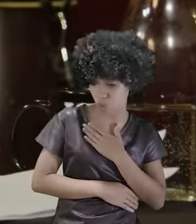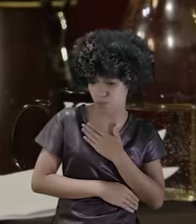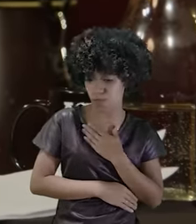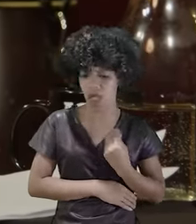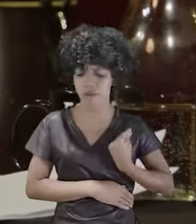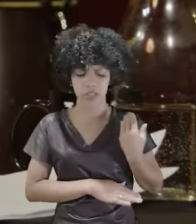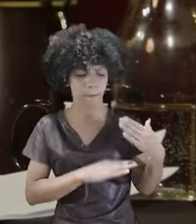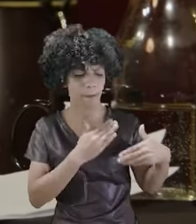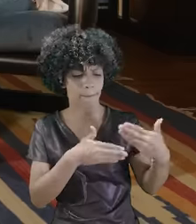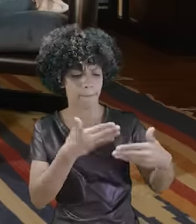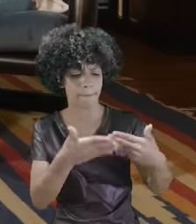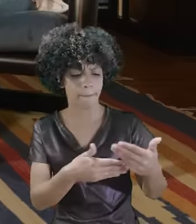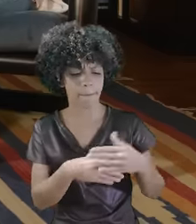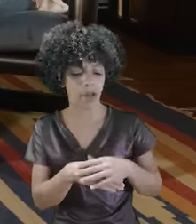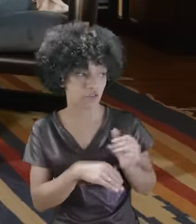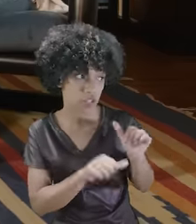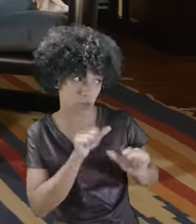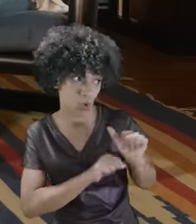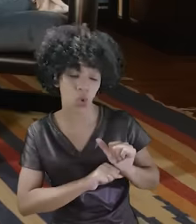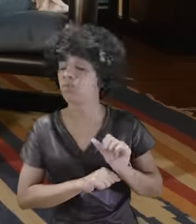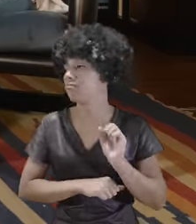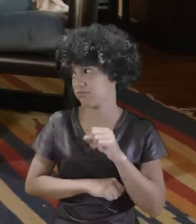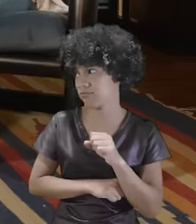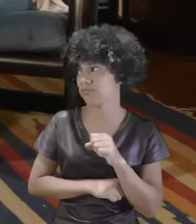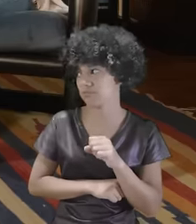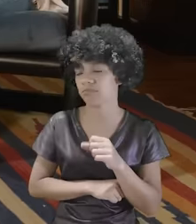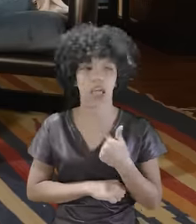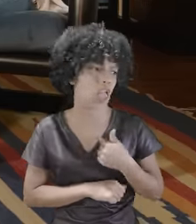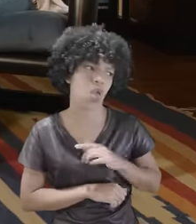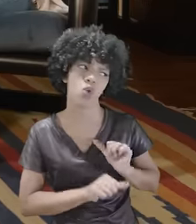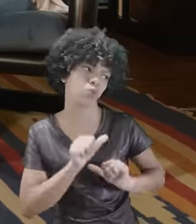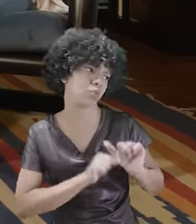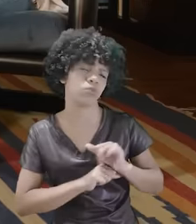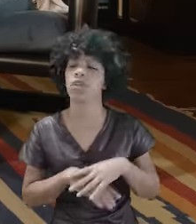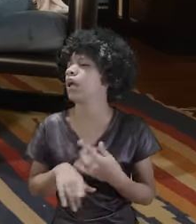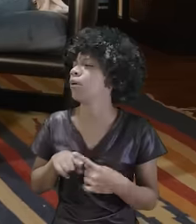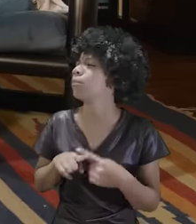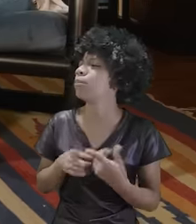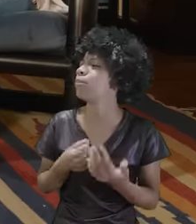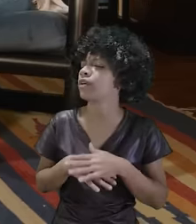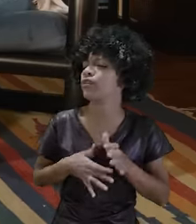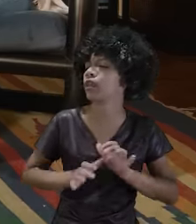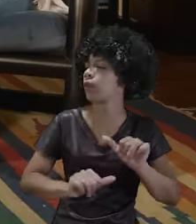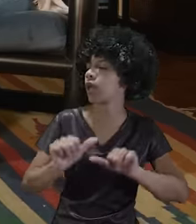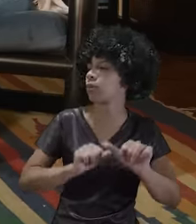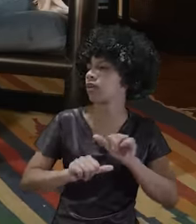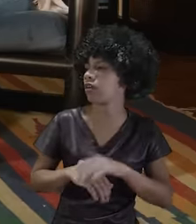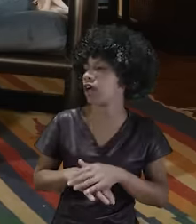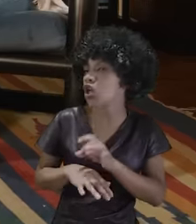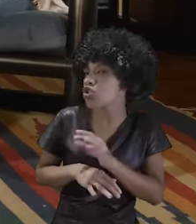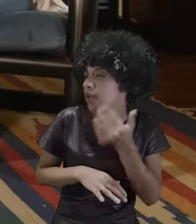é a vida foi passando você mudou eu fui mudando e não muda você não muda porque que você não porque